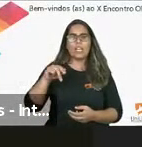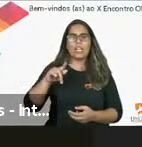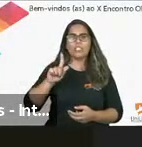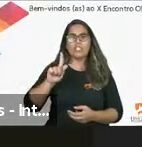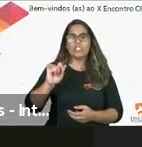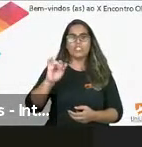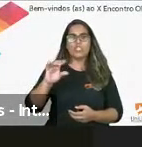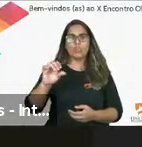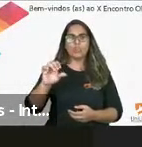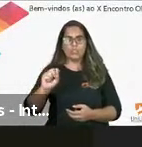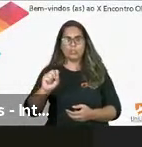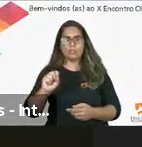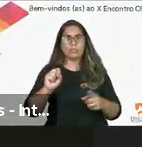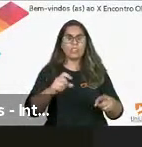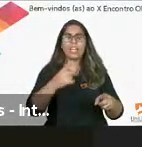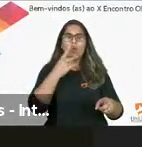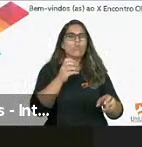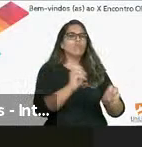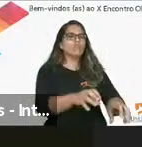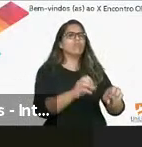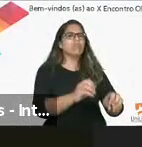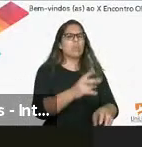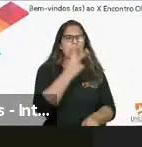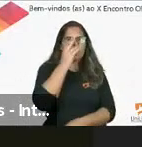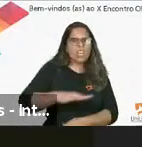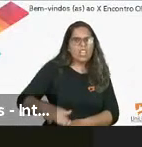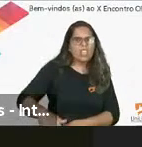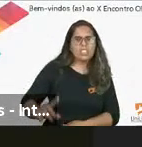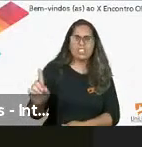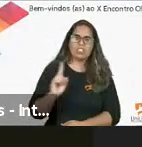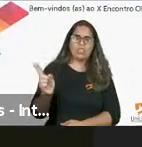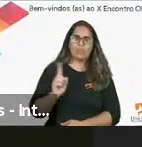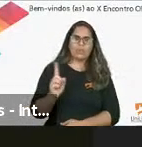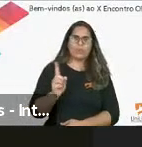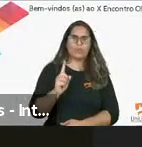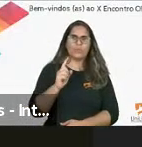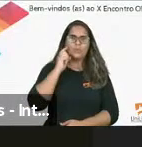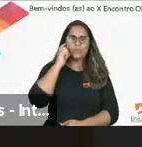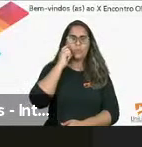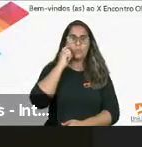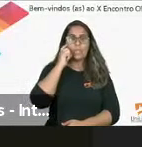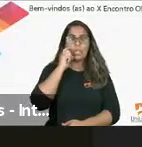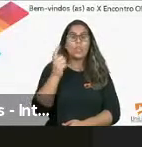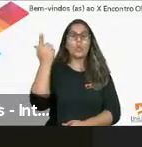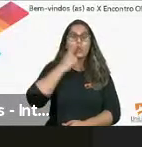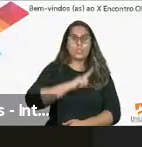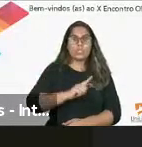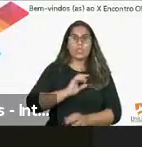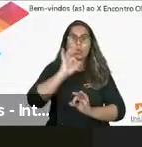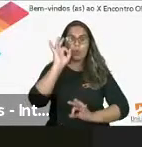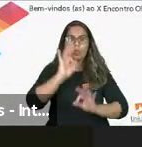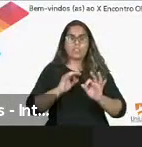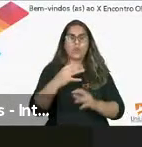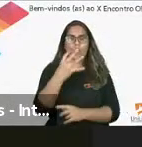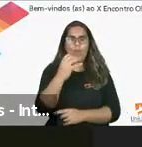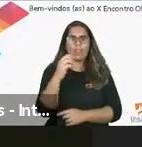infantilizá-los, mas procurar as palavras geradoras e conseguiu, em 40